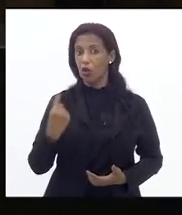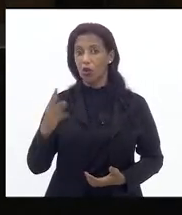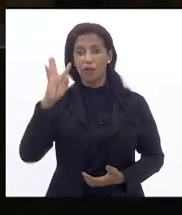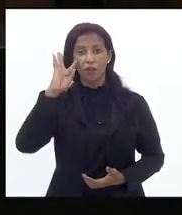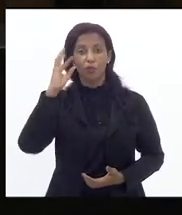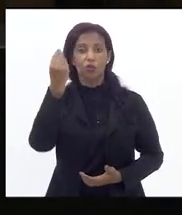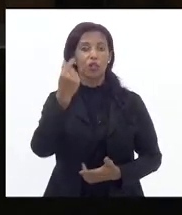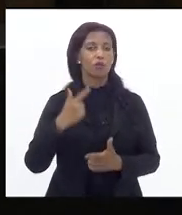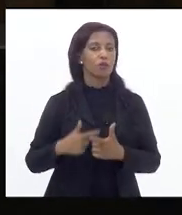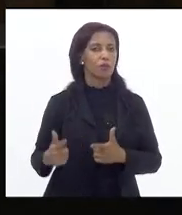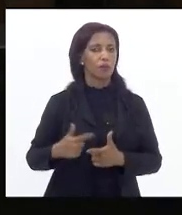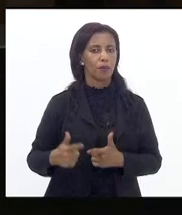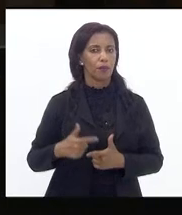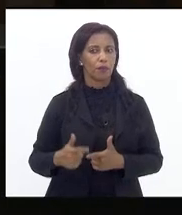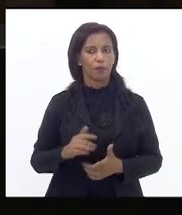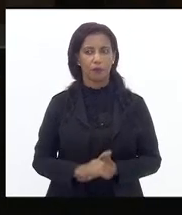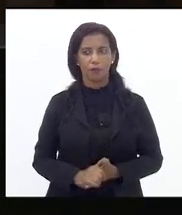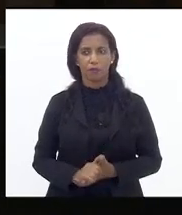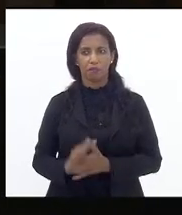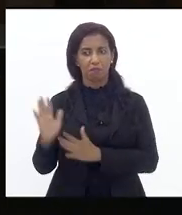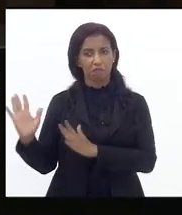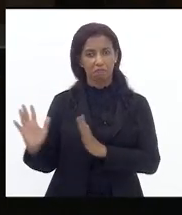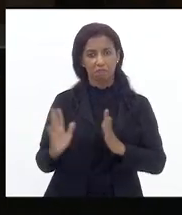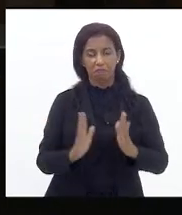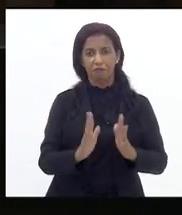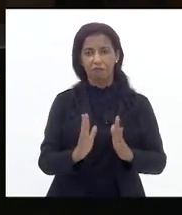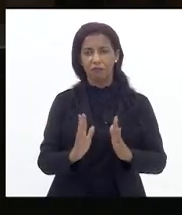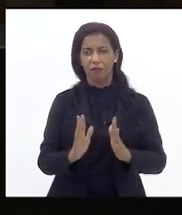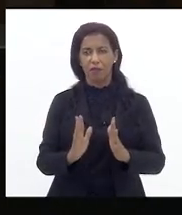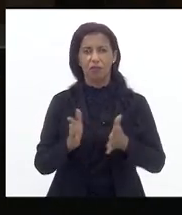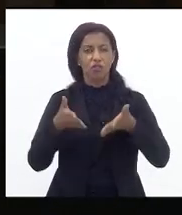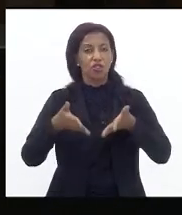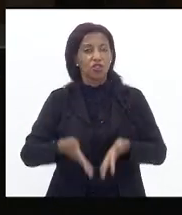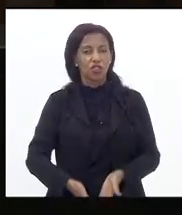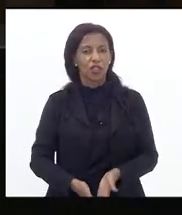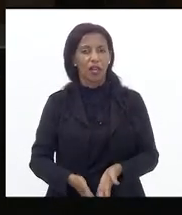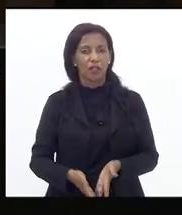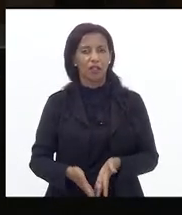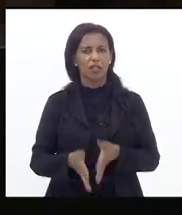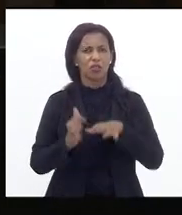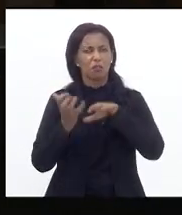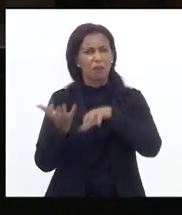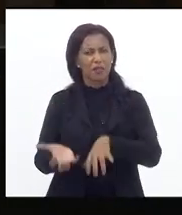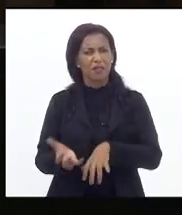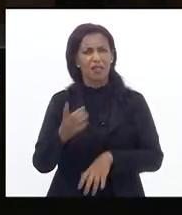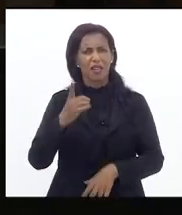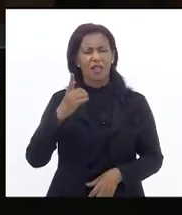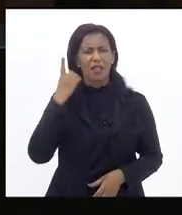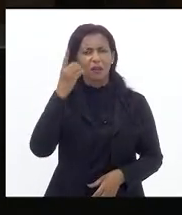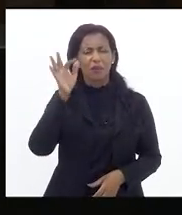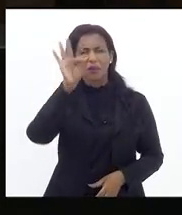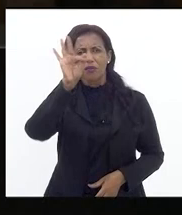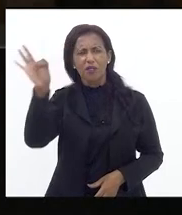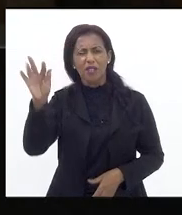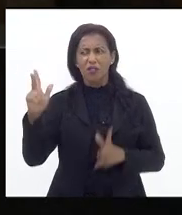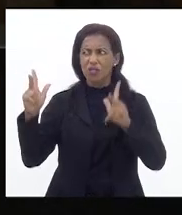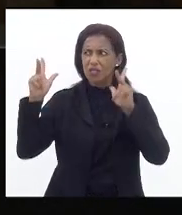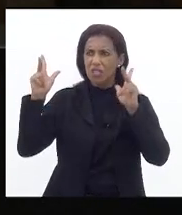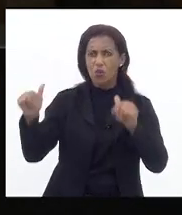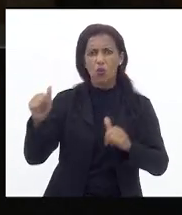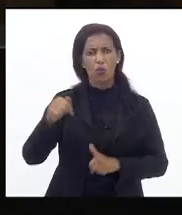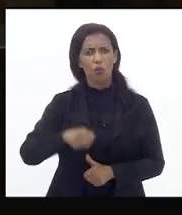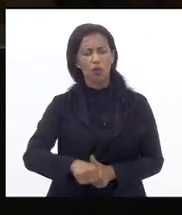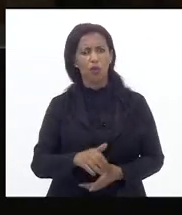resolver o problema se tinha que ter vindo nem tinha que ter chegado até aqui de Brasília os deputados federais deveriam fazer o que nós estamos fazendo